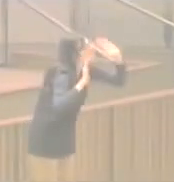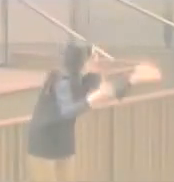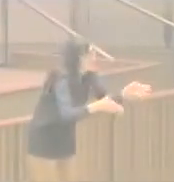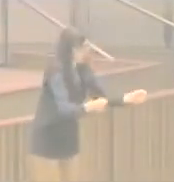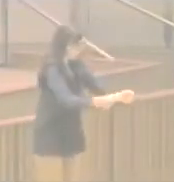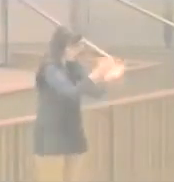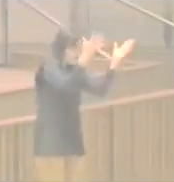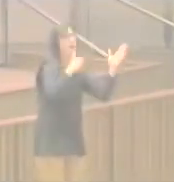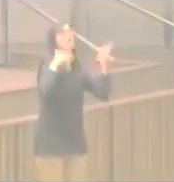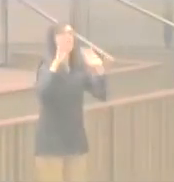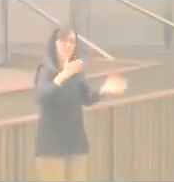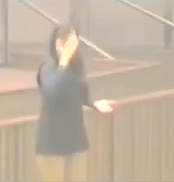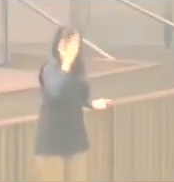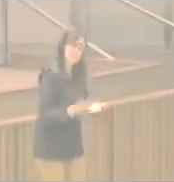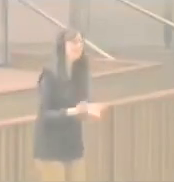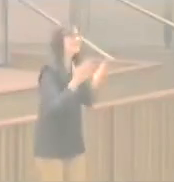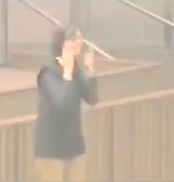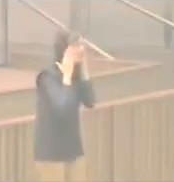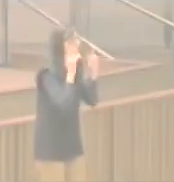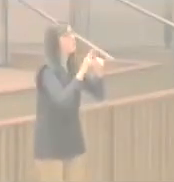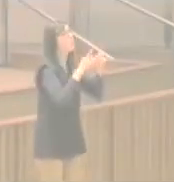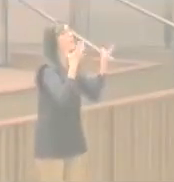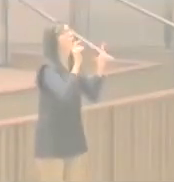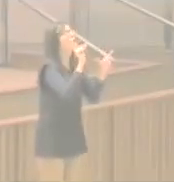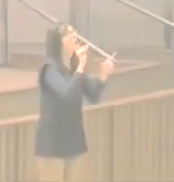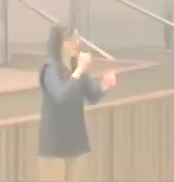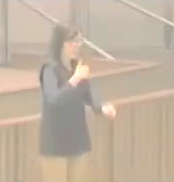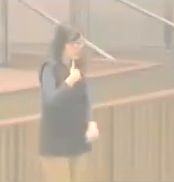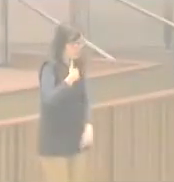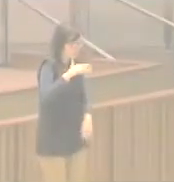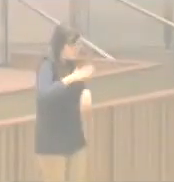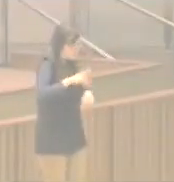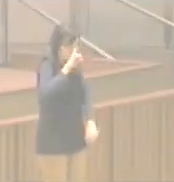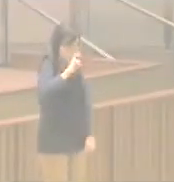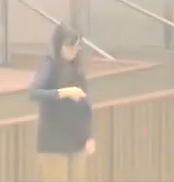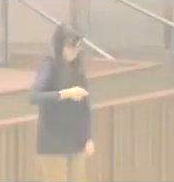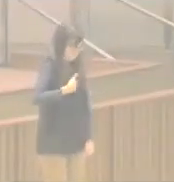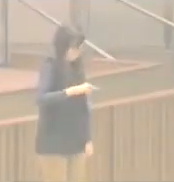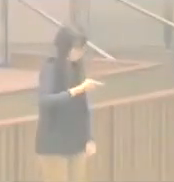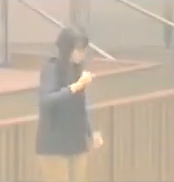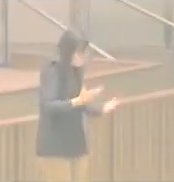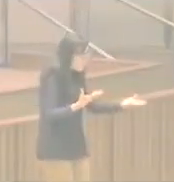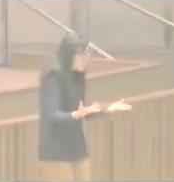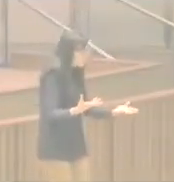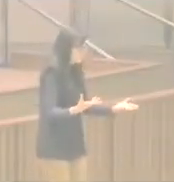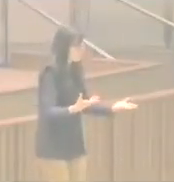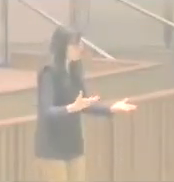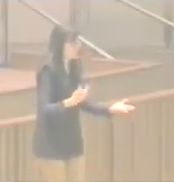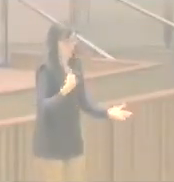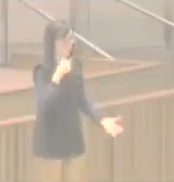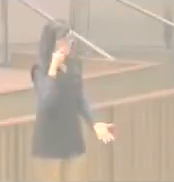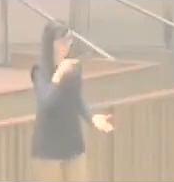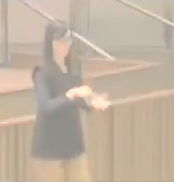milagre. Eles precisam de uma decisão. Eu acho tremendo, por exemplo,